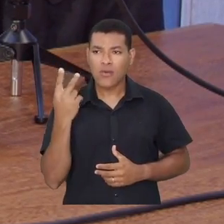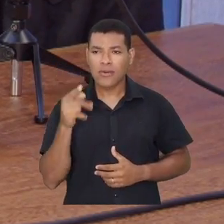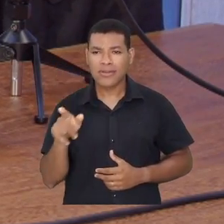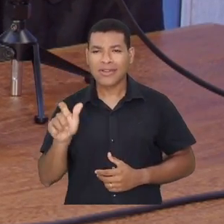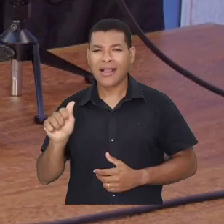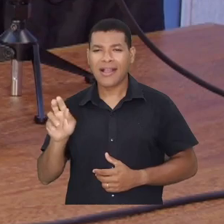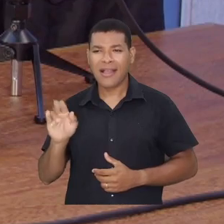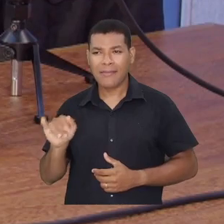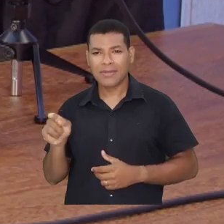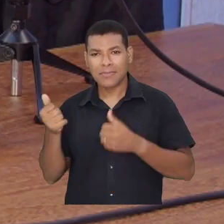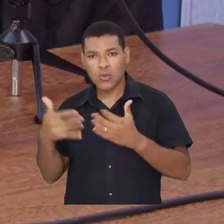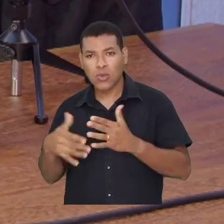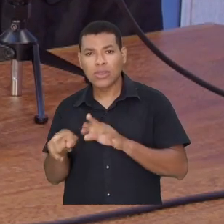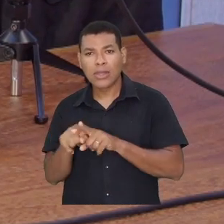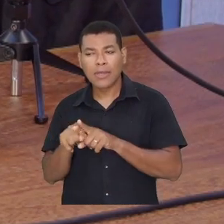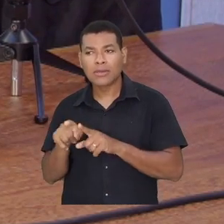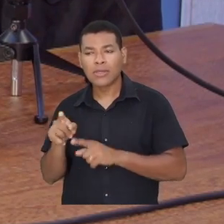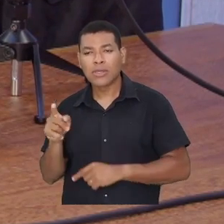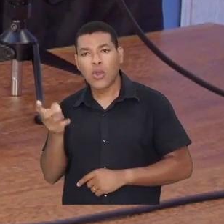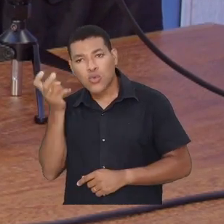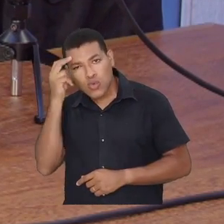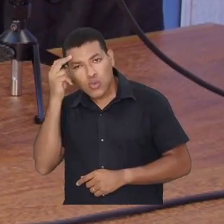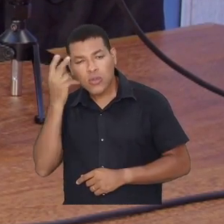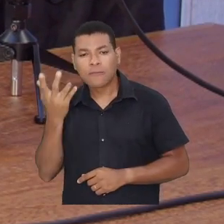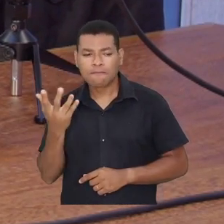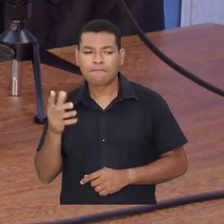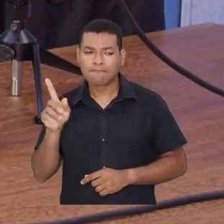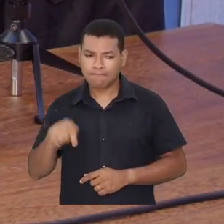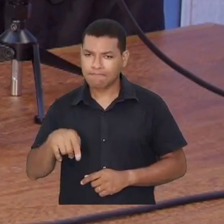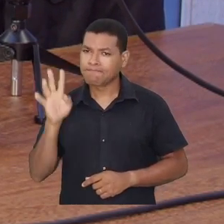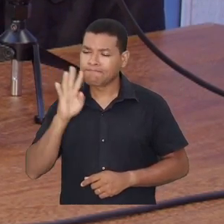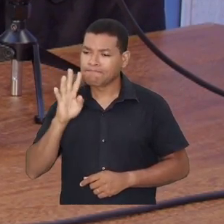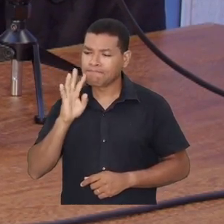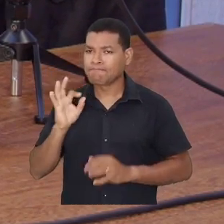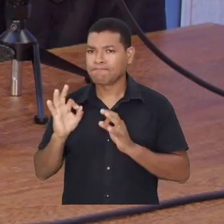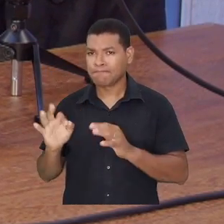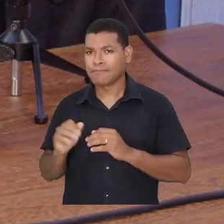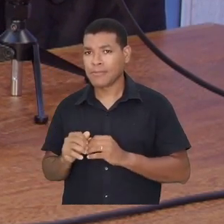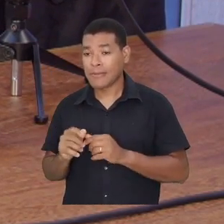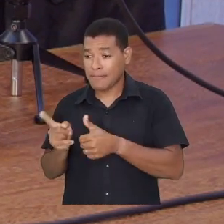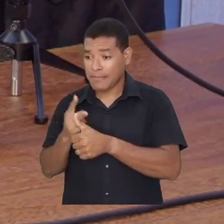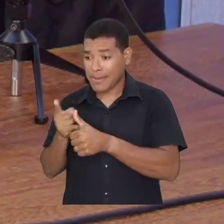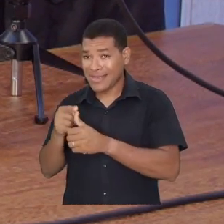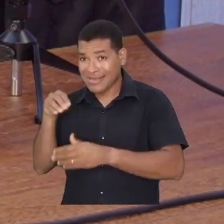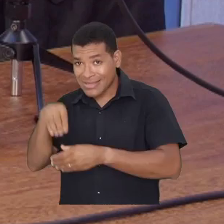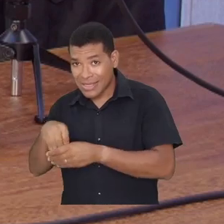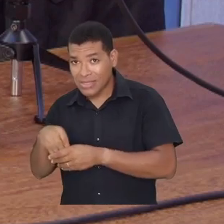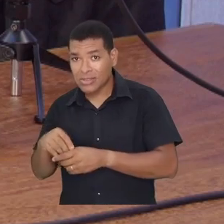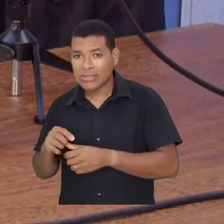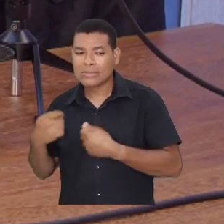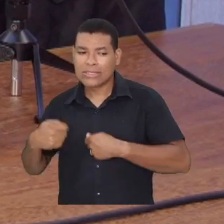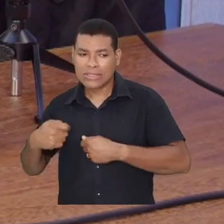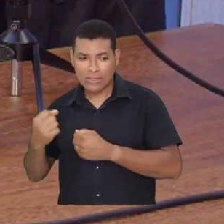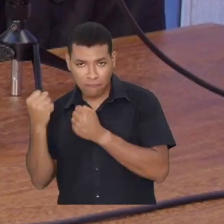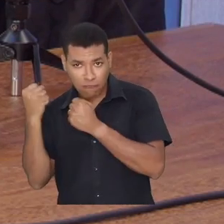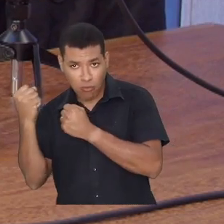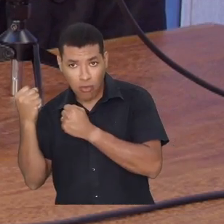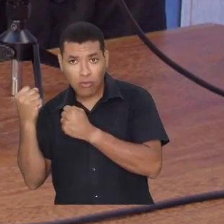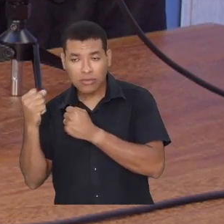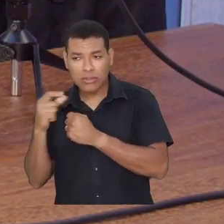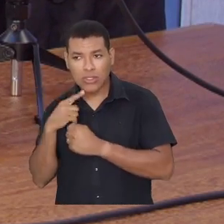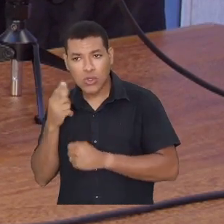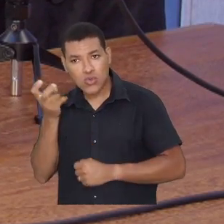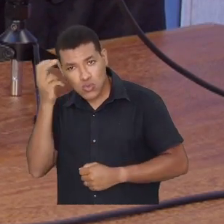comentou, a cultura também. Uhum. E eu acho que isso é muito, muito legal. Acho que primeiro internamente precisa estar muito forte, uhum,